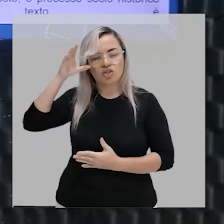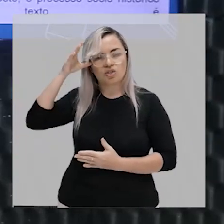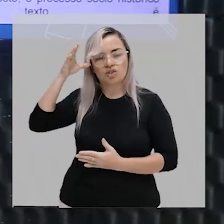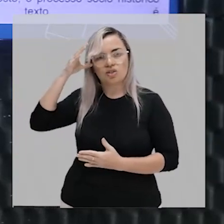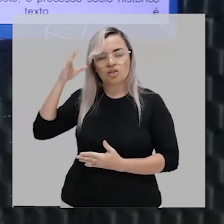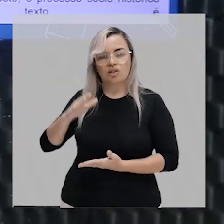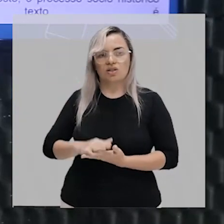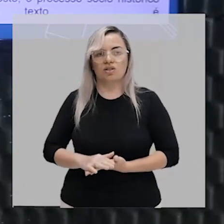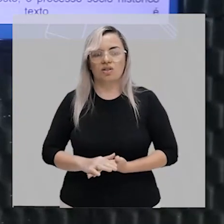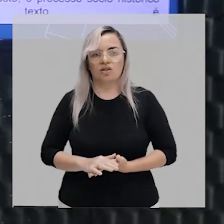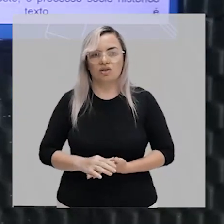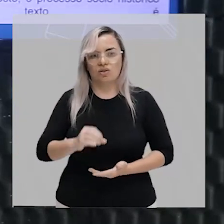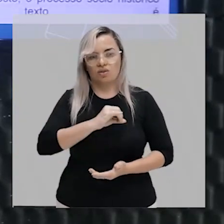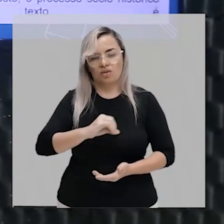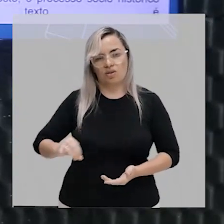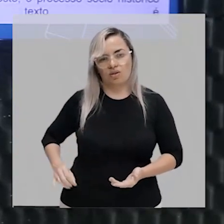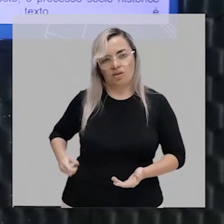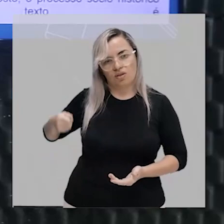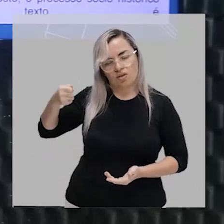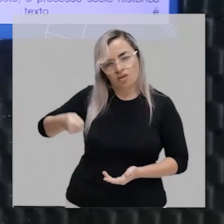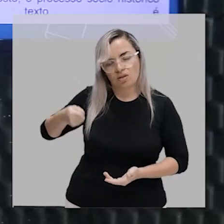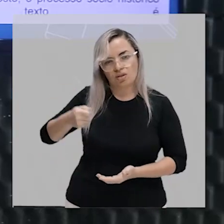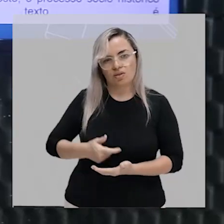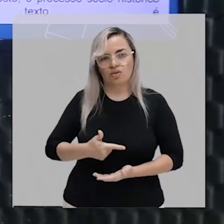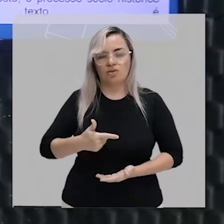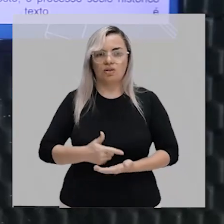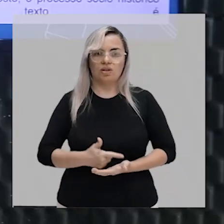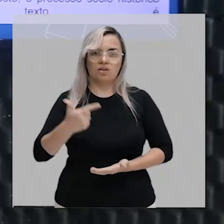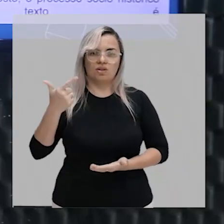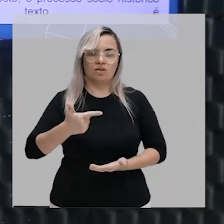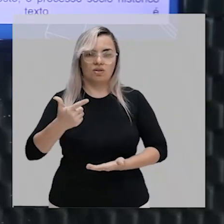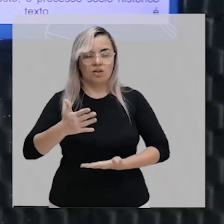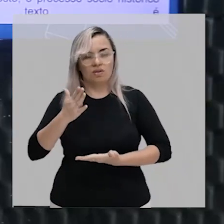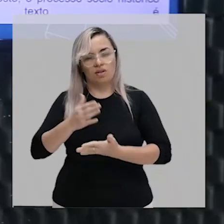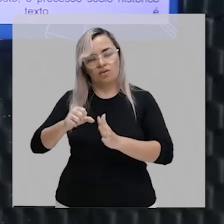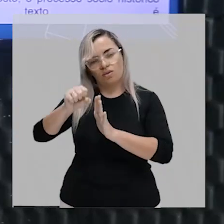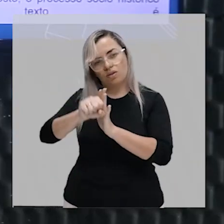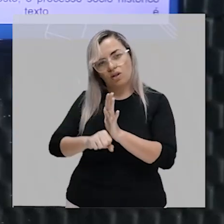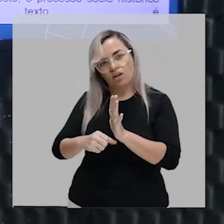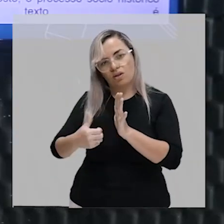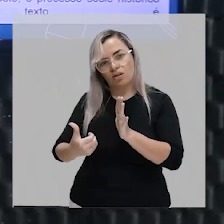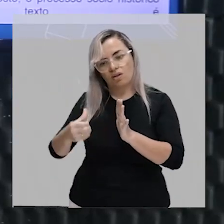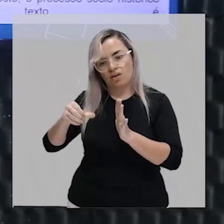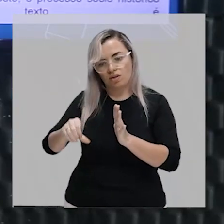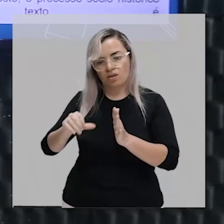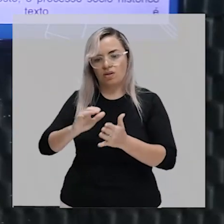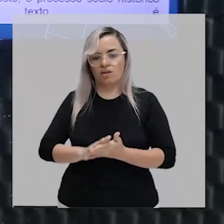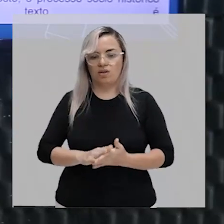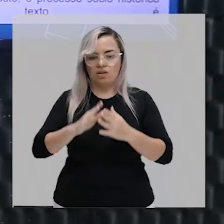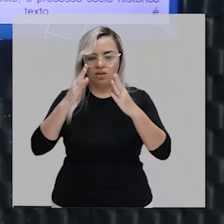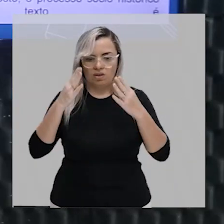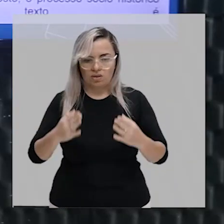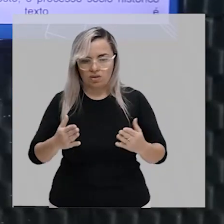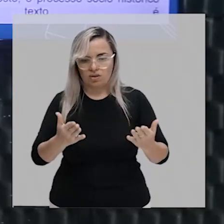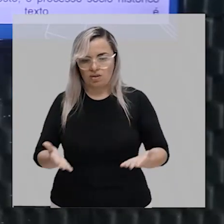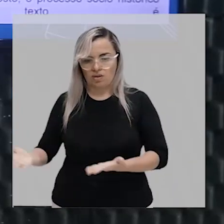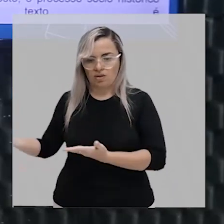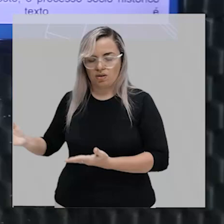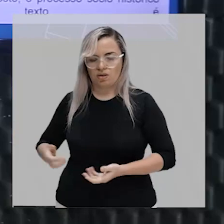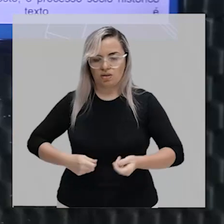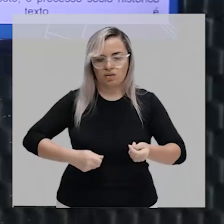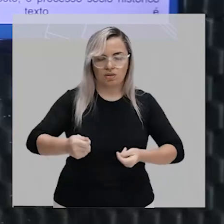segunda metade do século XIX. Olha só o comando. A análise das trocas comerciais